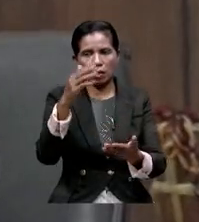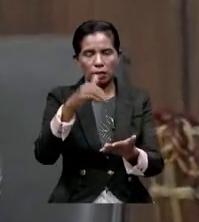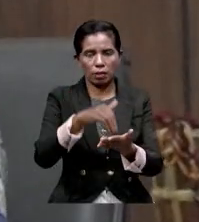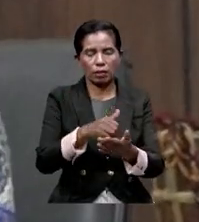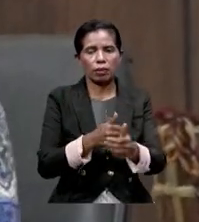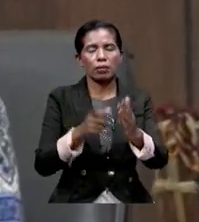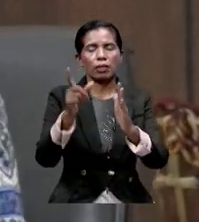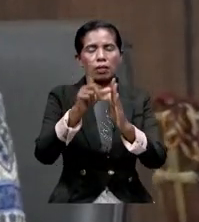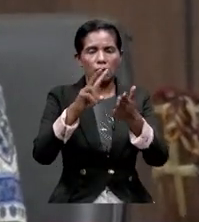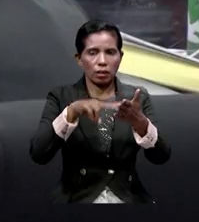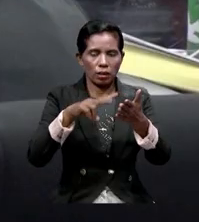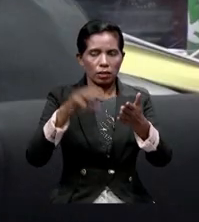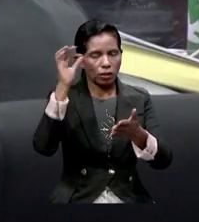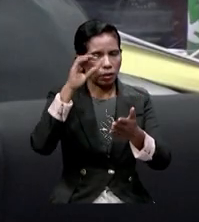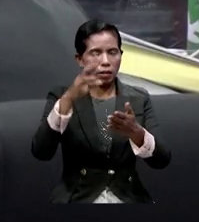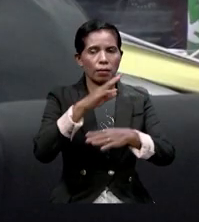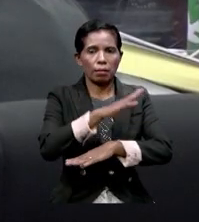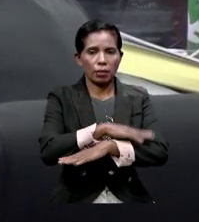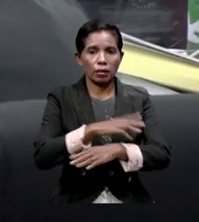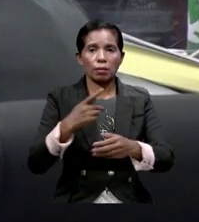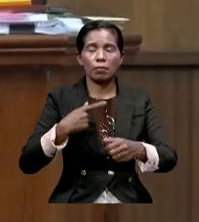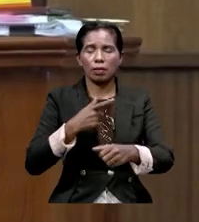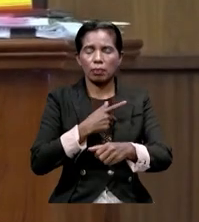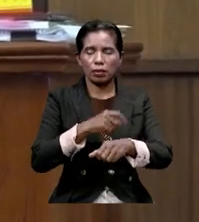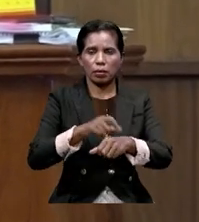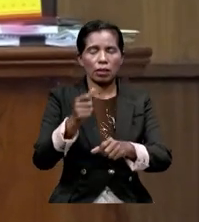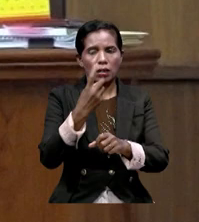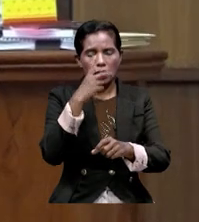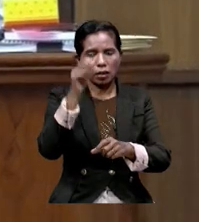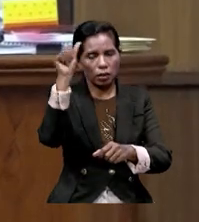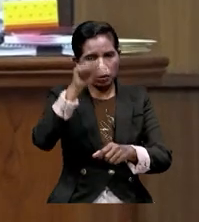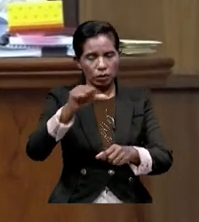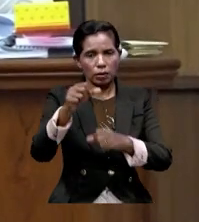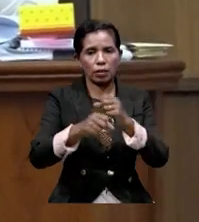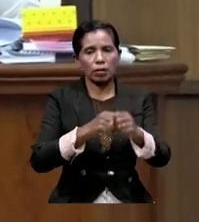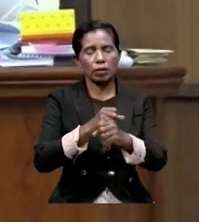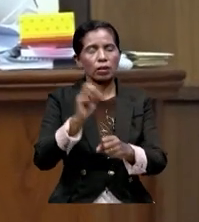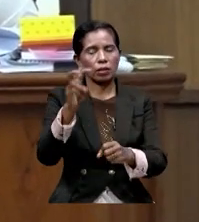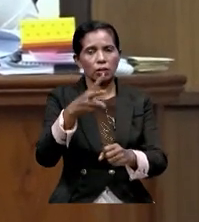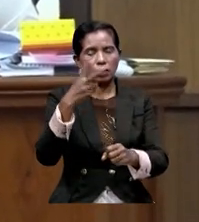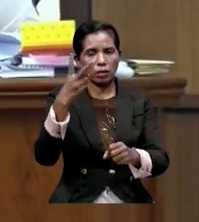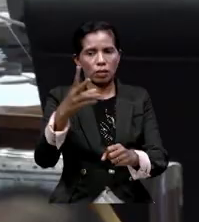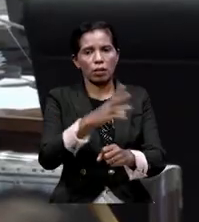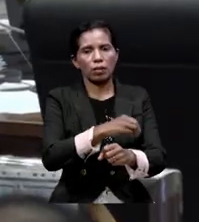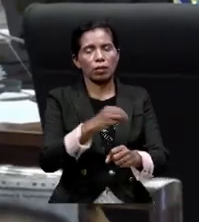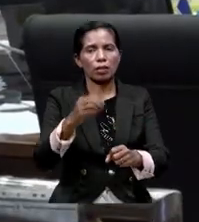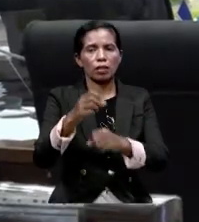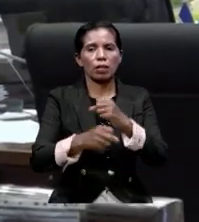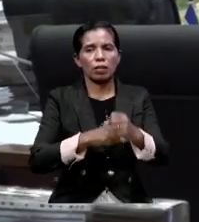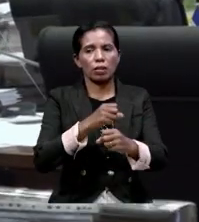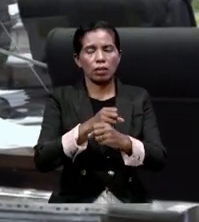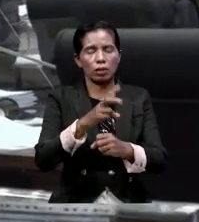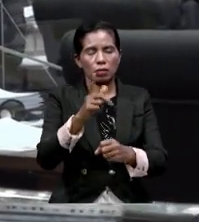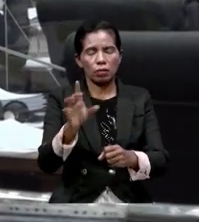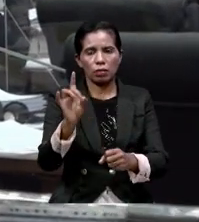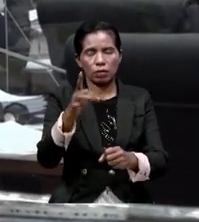Tuir leitura husi sekretaria meja Parlamento Nasional auditoria financeira ba atraso tinang san restin rua liu iha periodu tinang riuro san restin